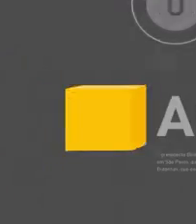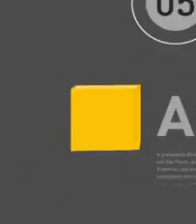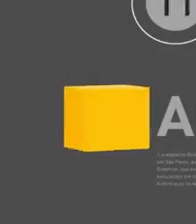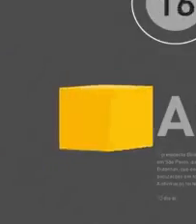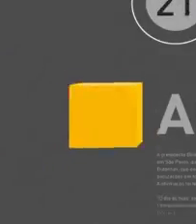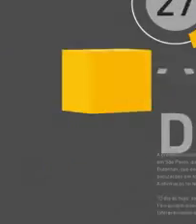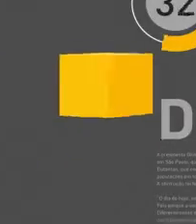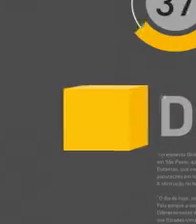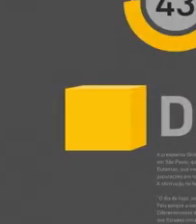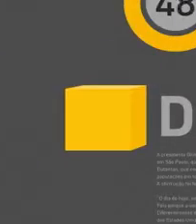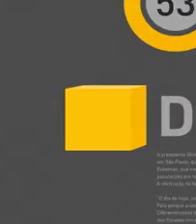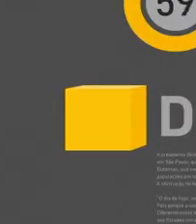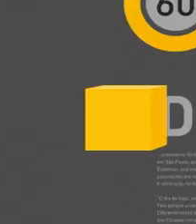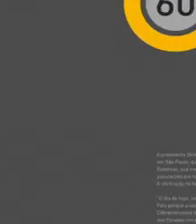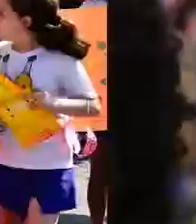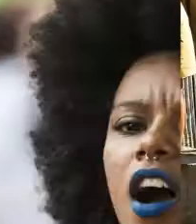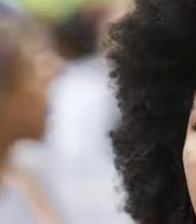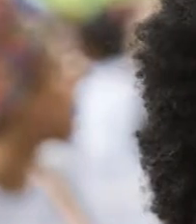o